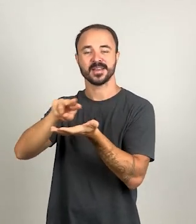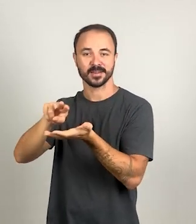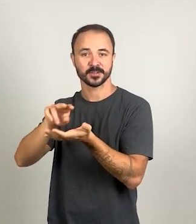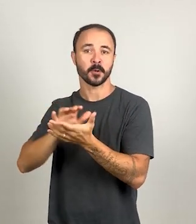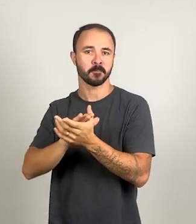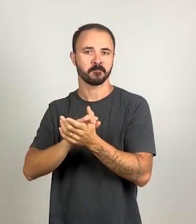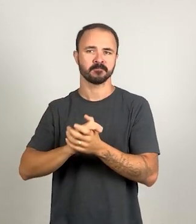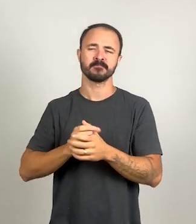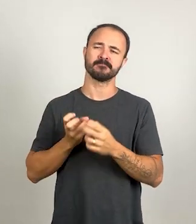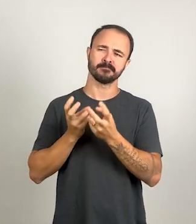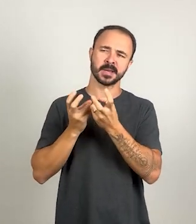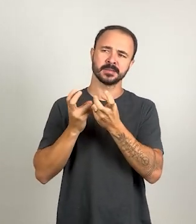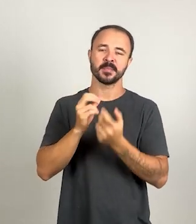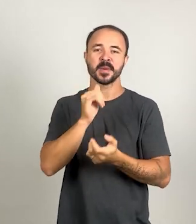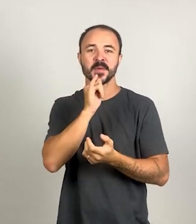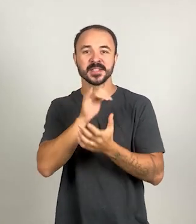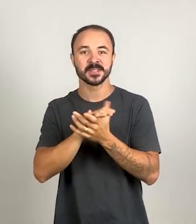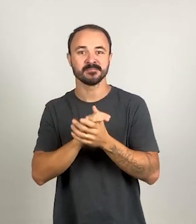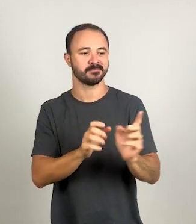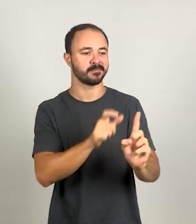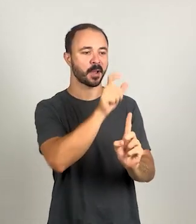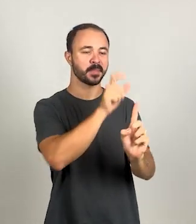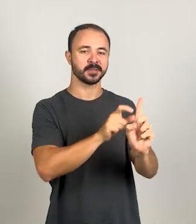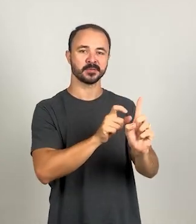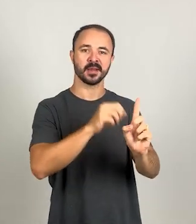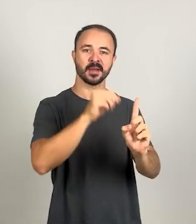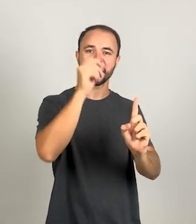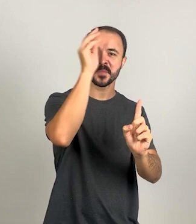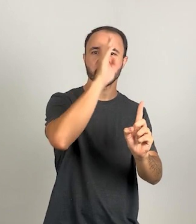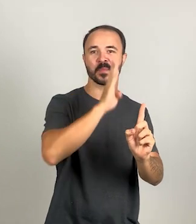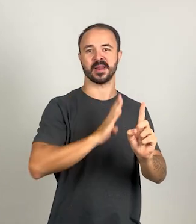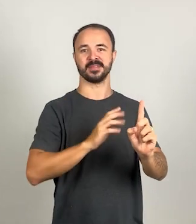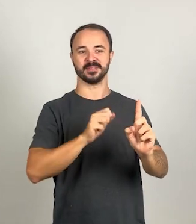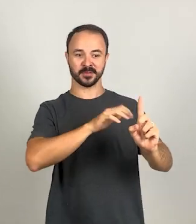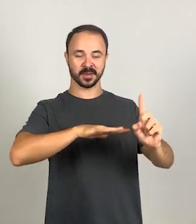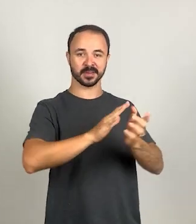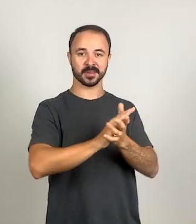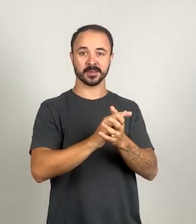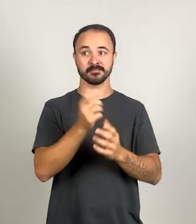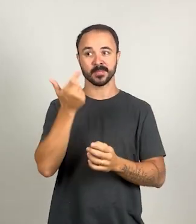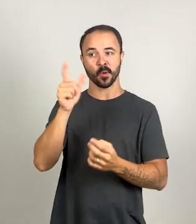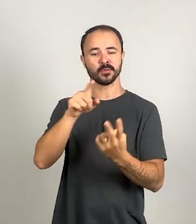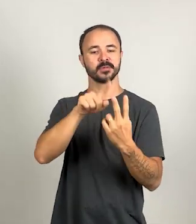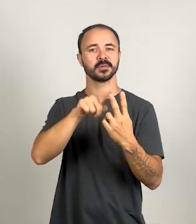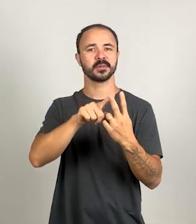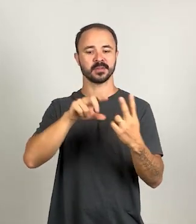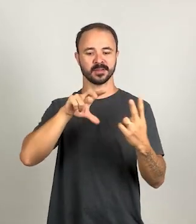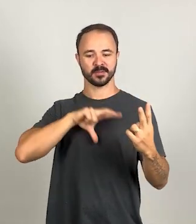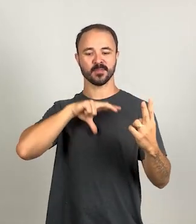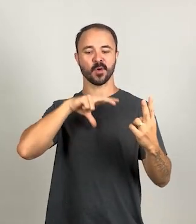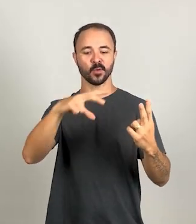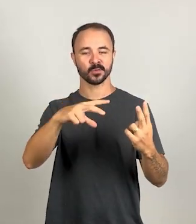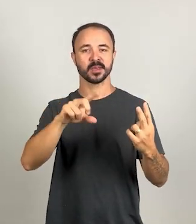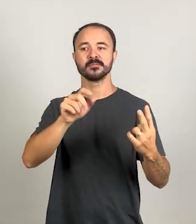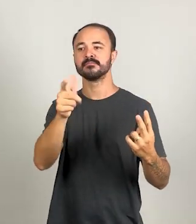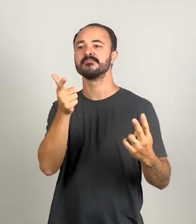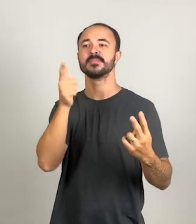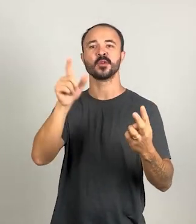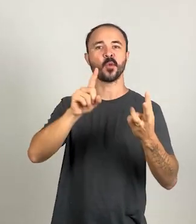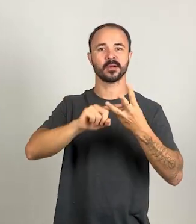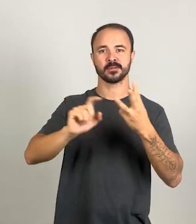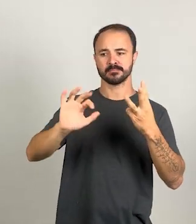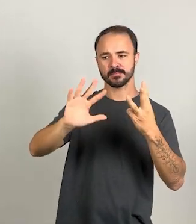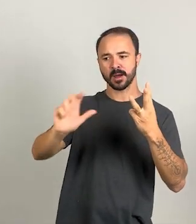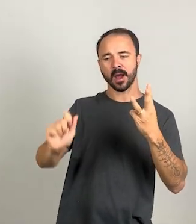comparamos um falante brasileiro um angolano e um português conversando nos três países Brasil Angola